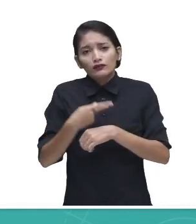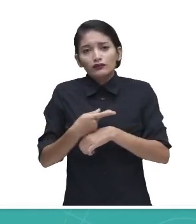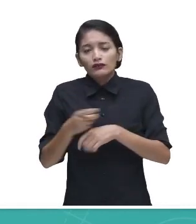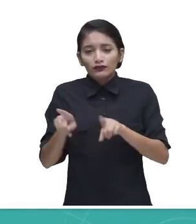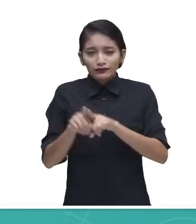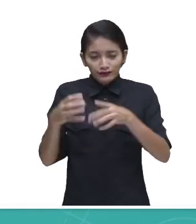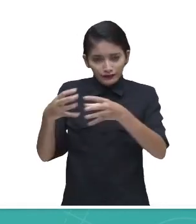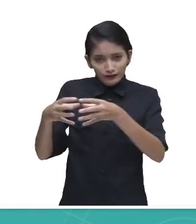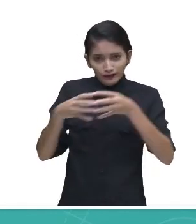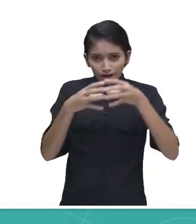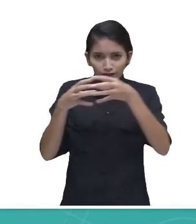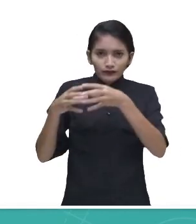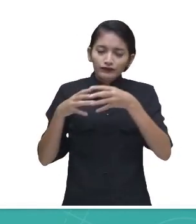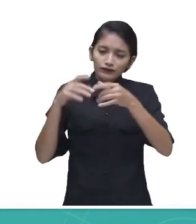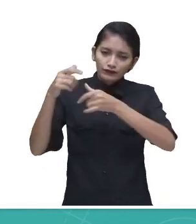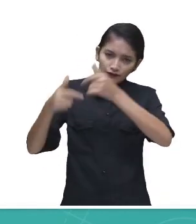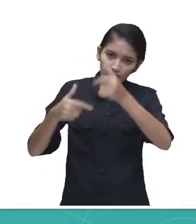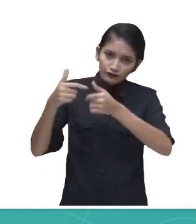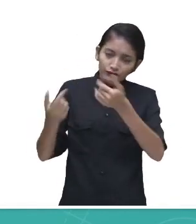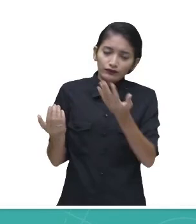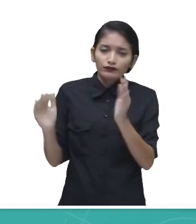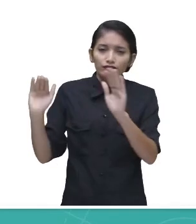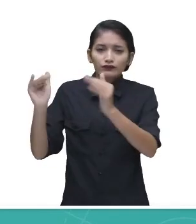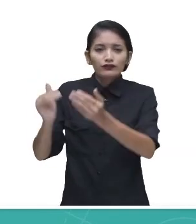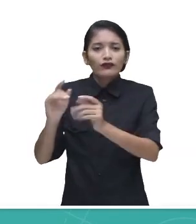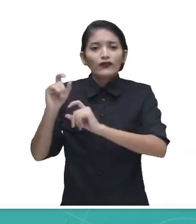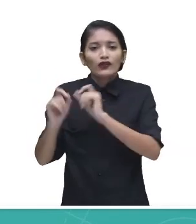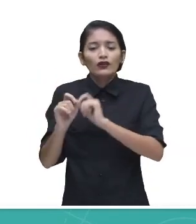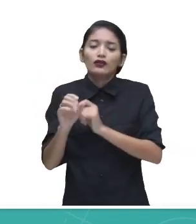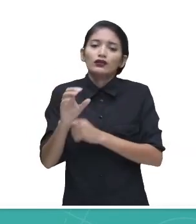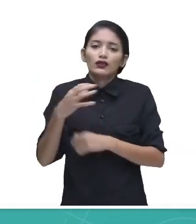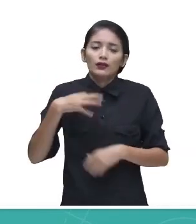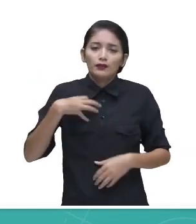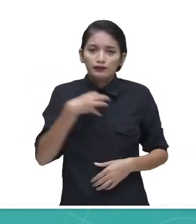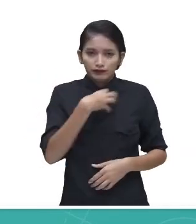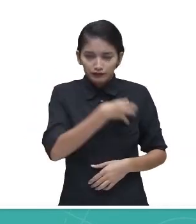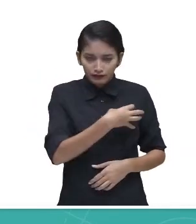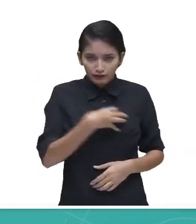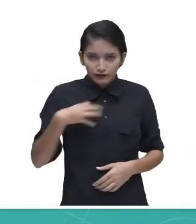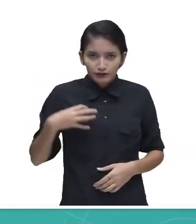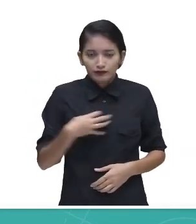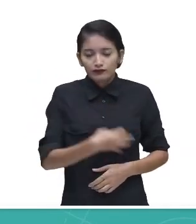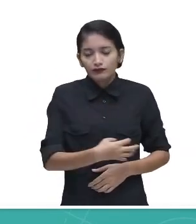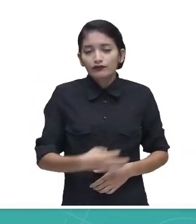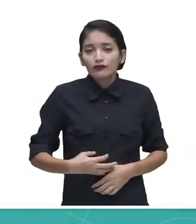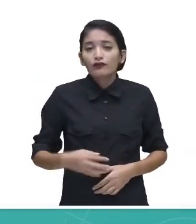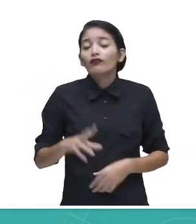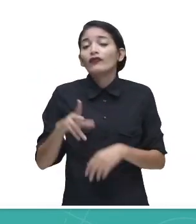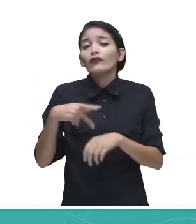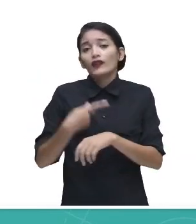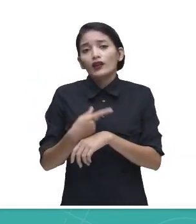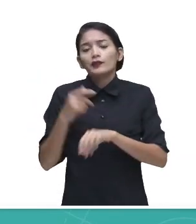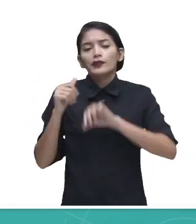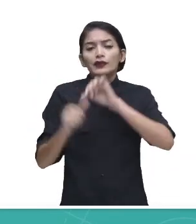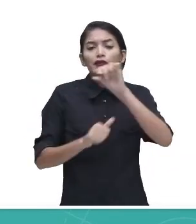especializado, em funções especializadas, vão formar órgãos. Esses órgãos vão formar